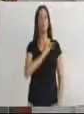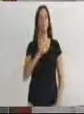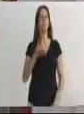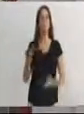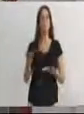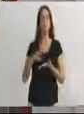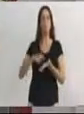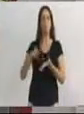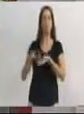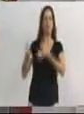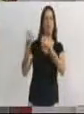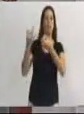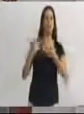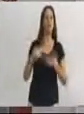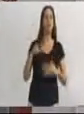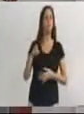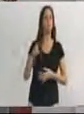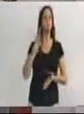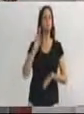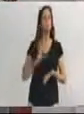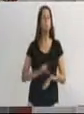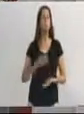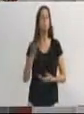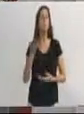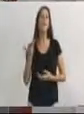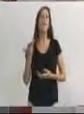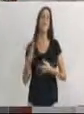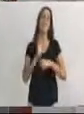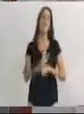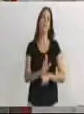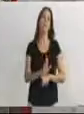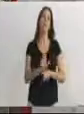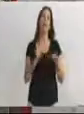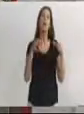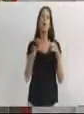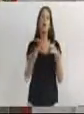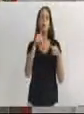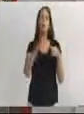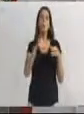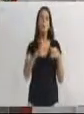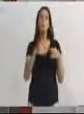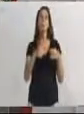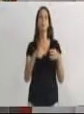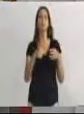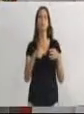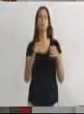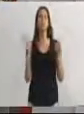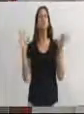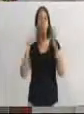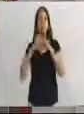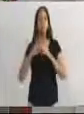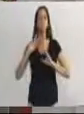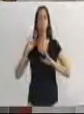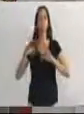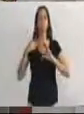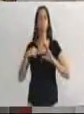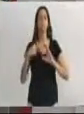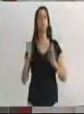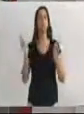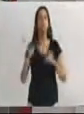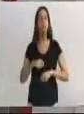ainda hoje pela manhã a motivação dele com as contribuições que essa comissão que este parlamento que essa casa legislativa poderão dar a